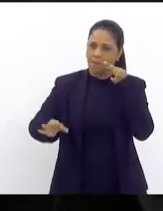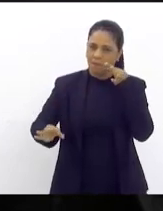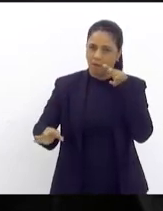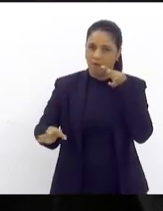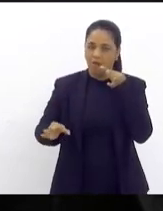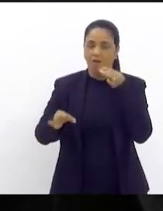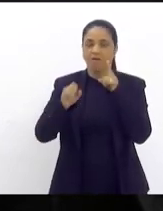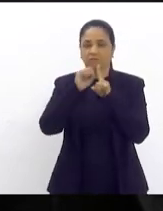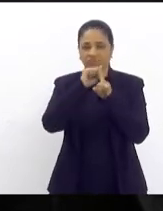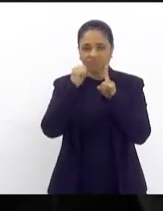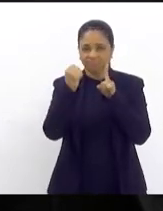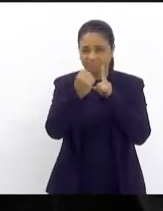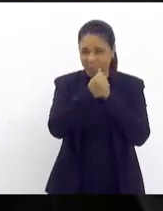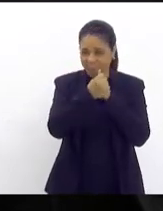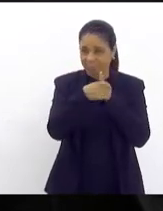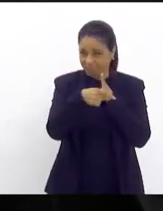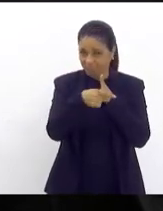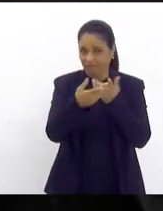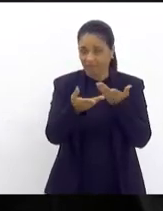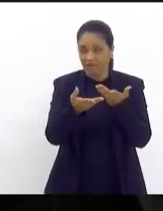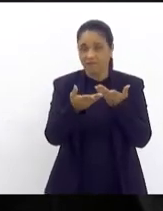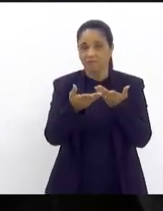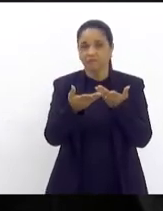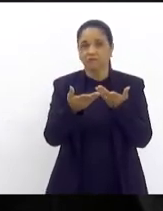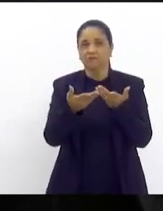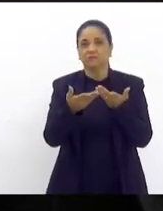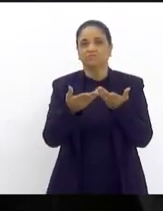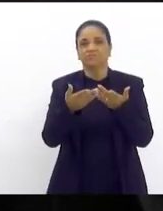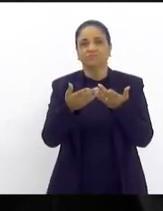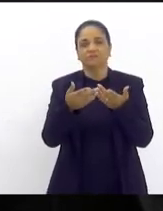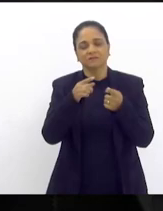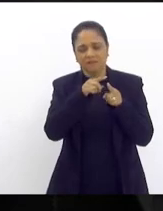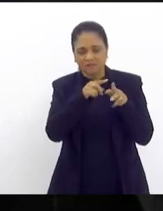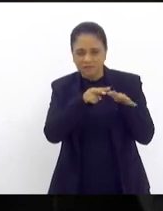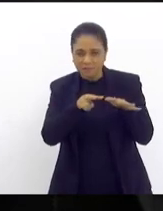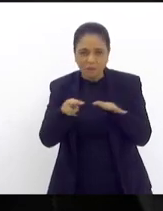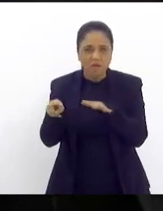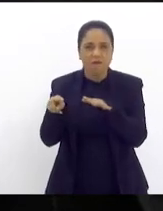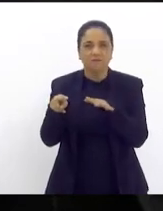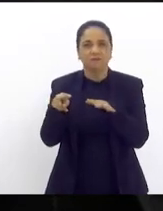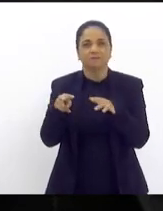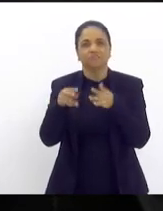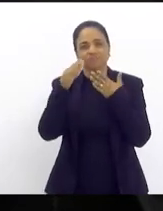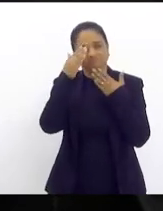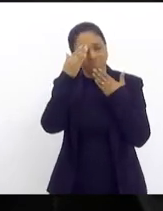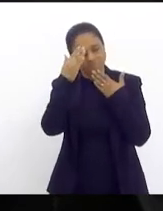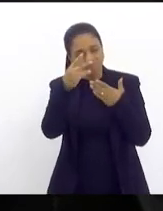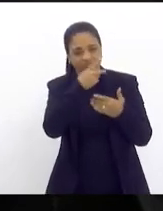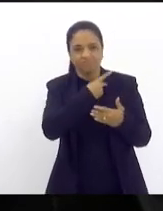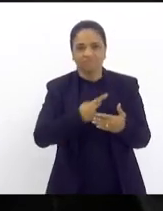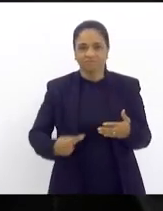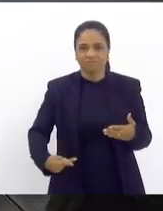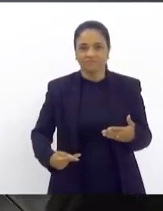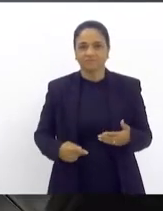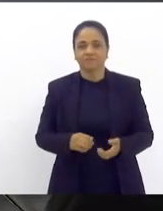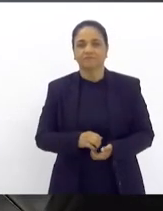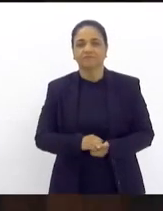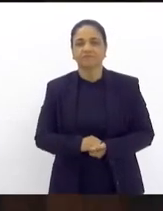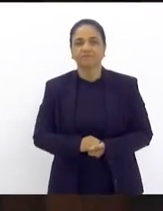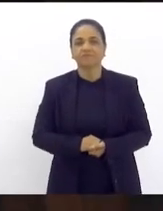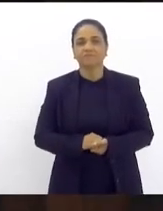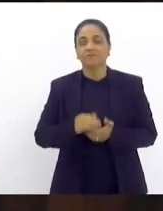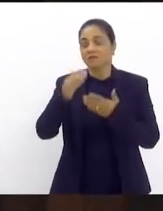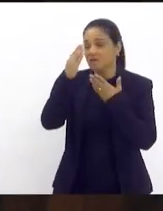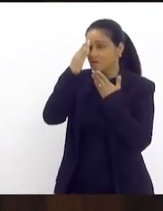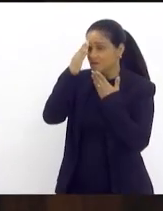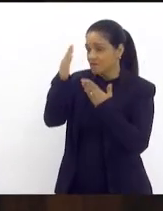da sociedade do Medo ainda ao longo dessa semana muito obrigado senhora presidente Obrigado